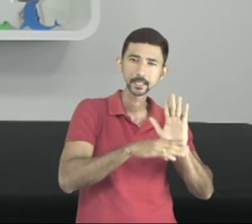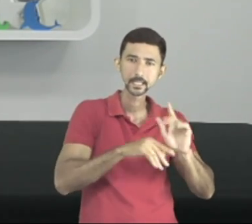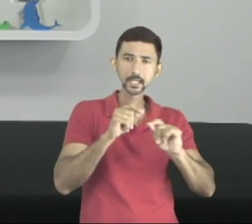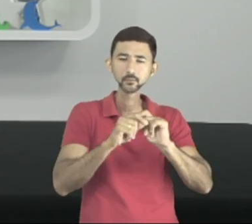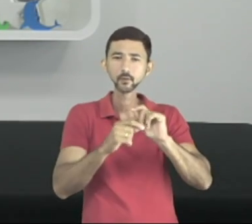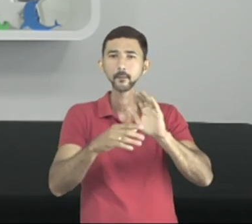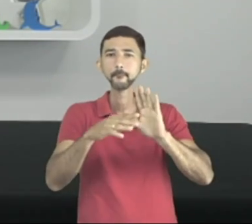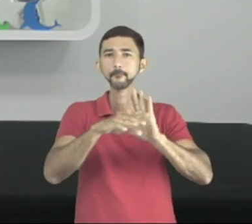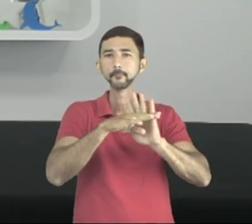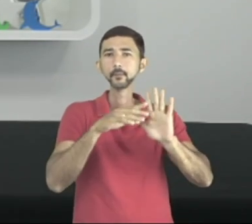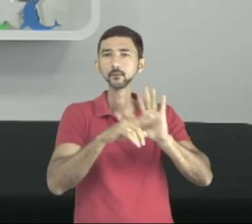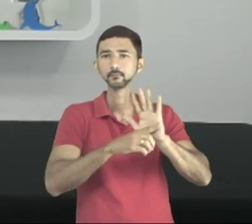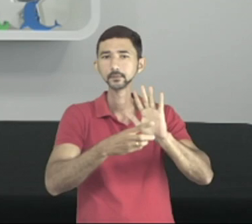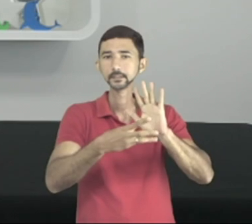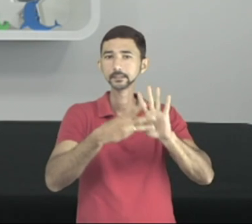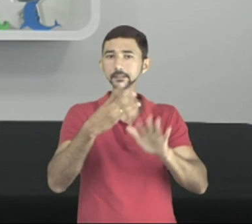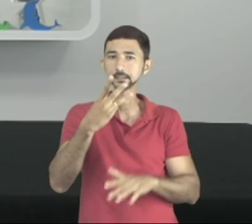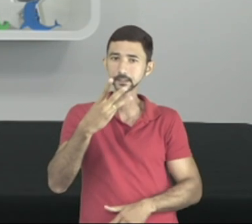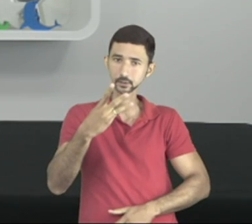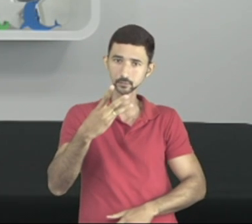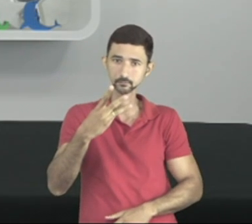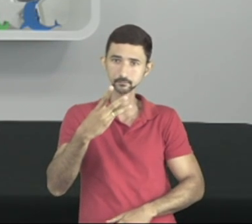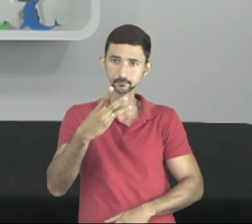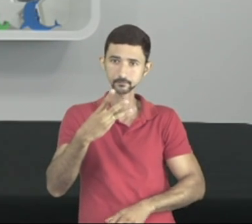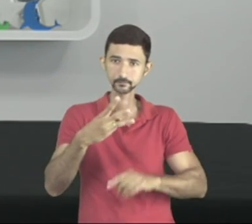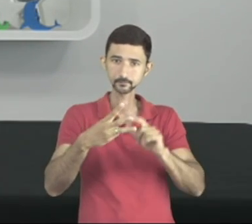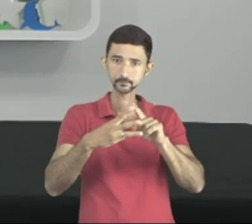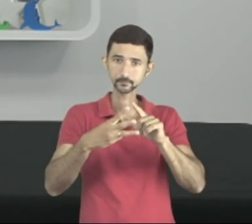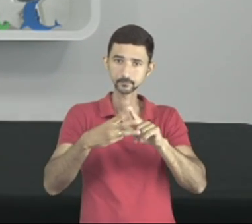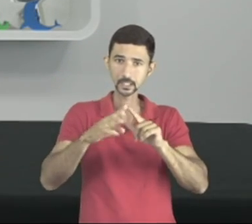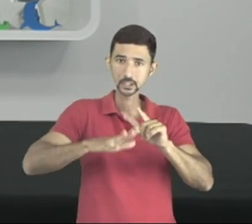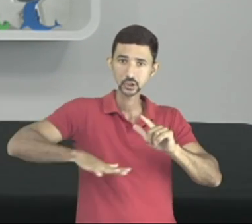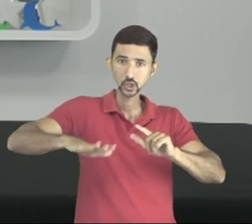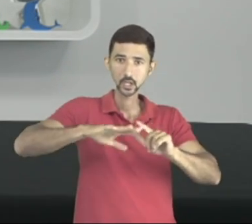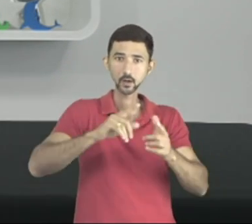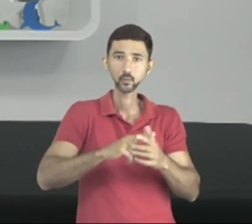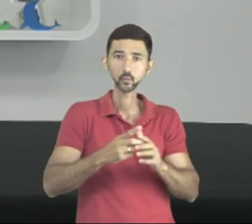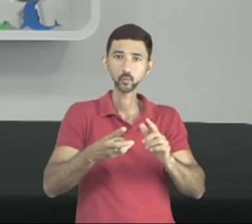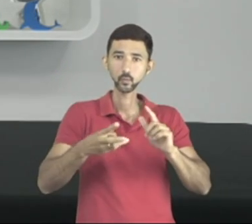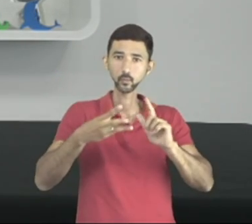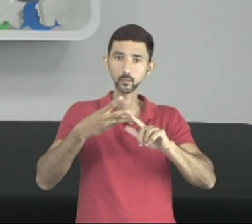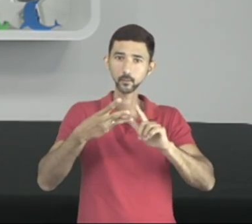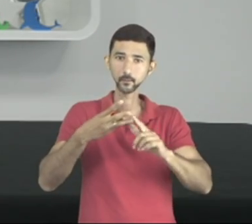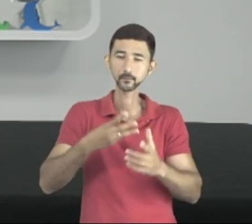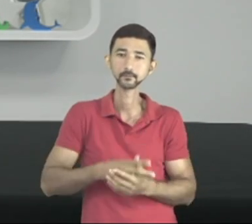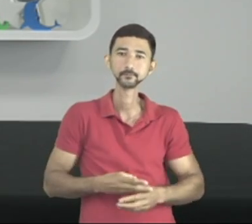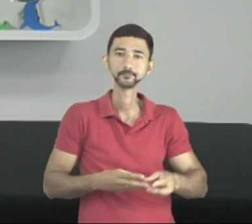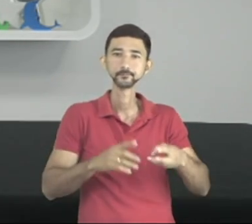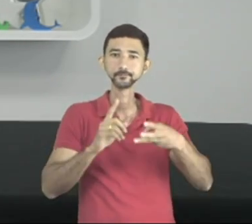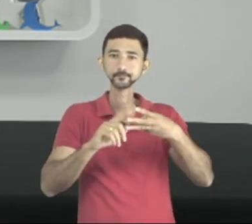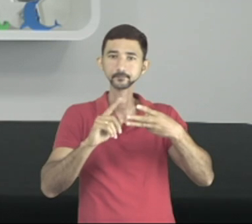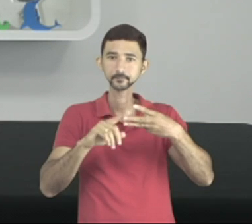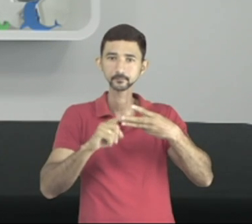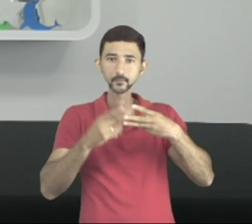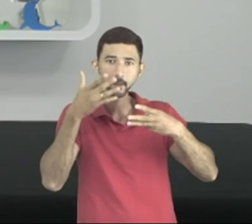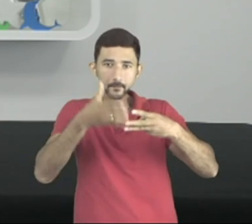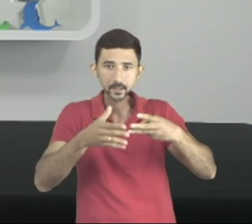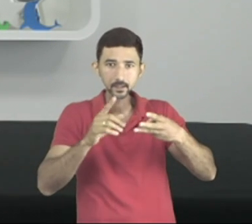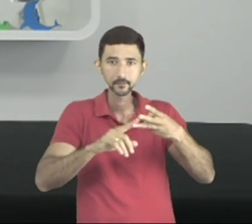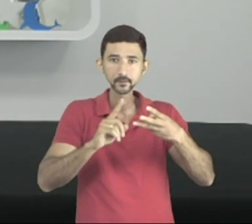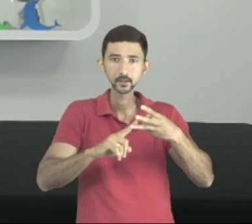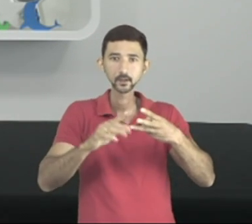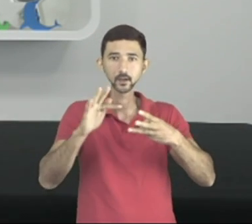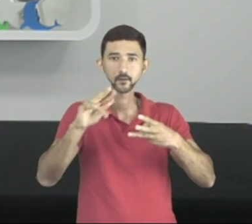vão classificá-las em 3 tipos: propriedade geral, propriedade específica e